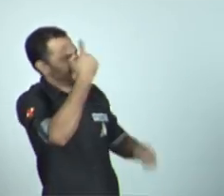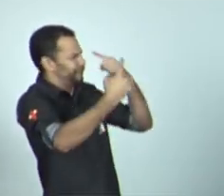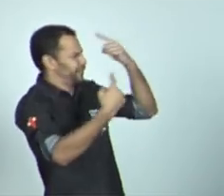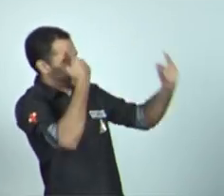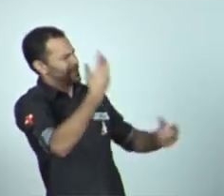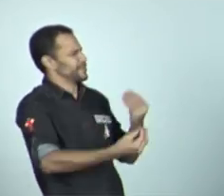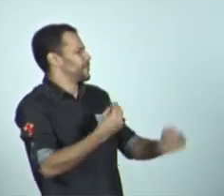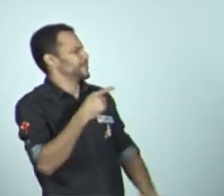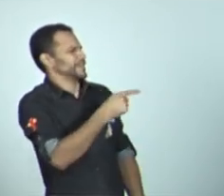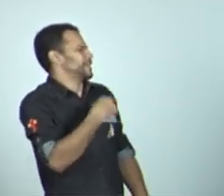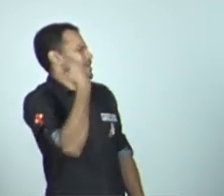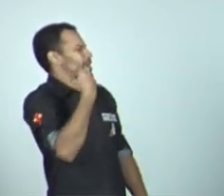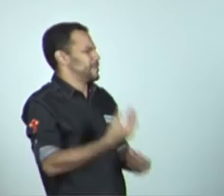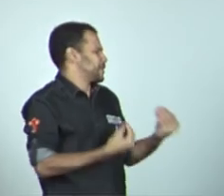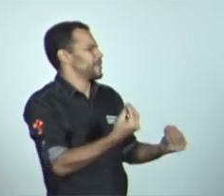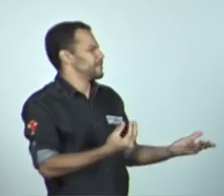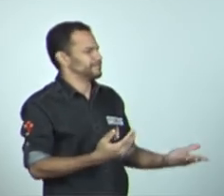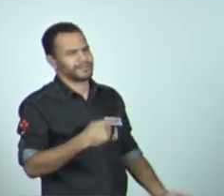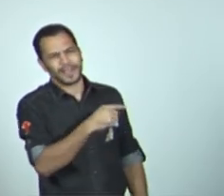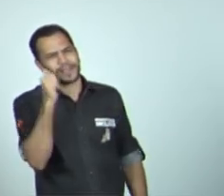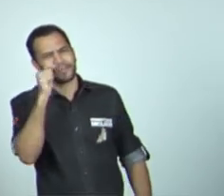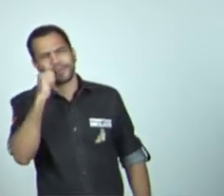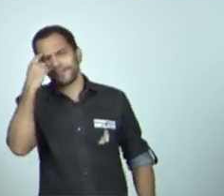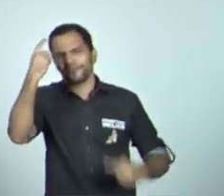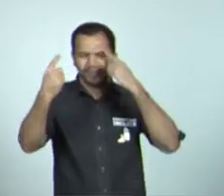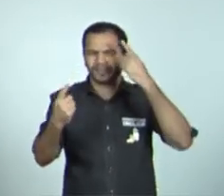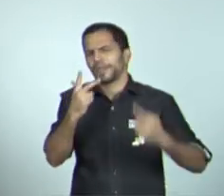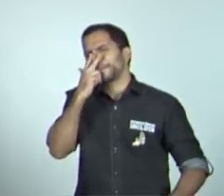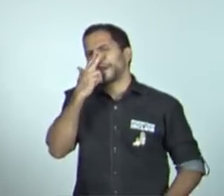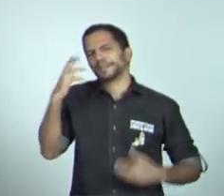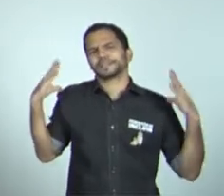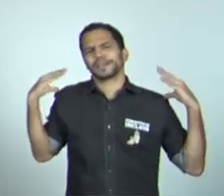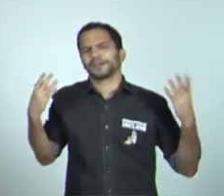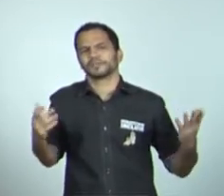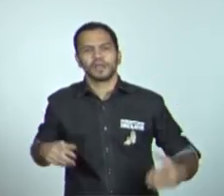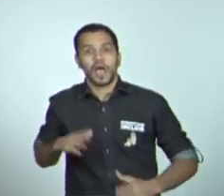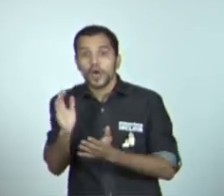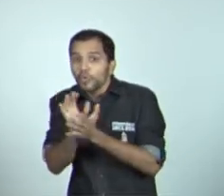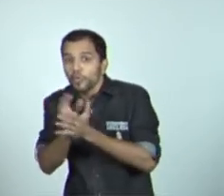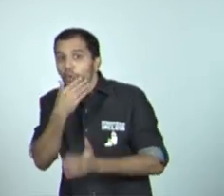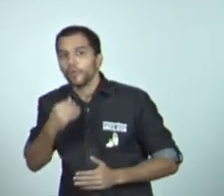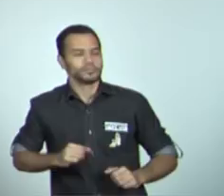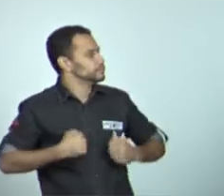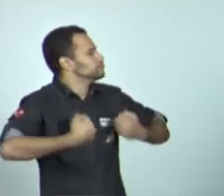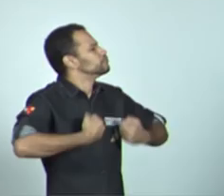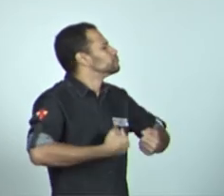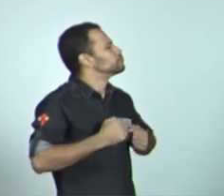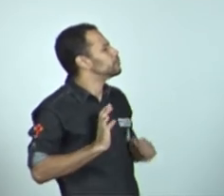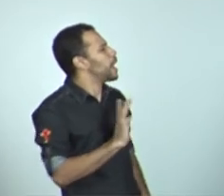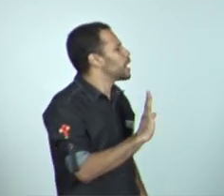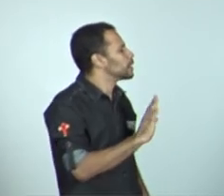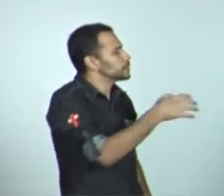essa menina inventa muita coisa a não ser que seja um anjo dele é zona porta quando eles abre a porta eh pedro